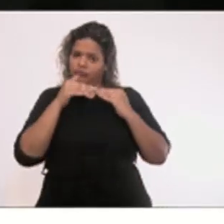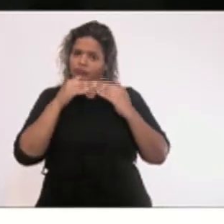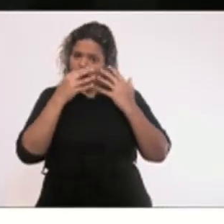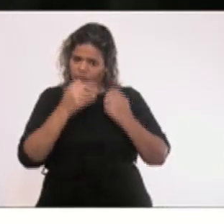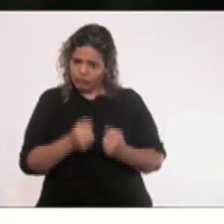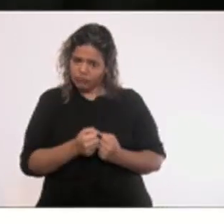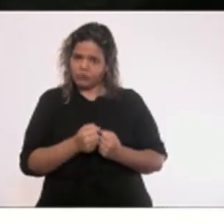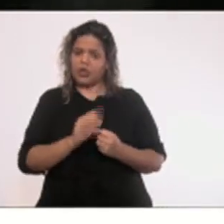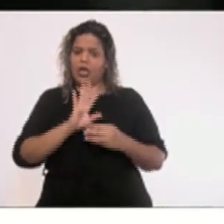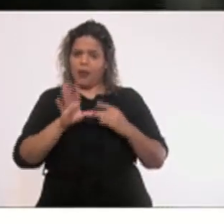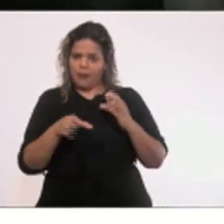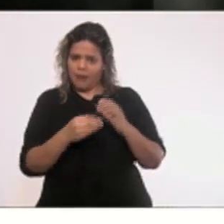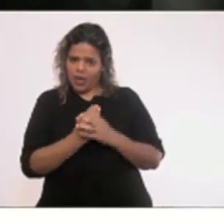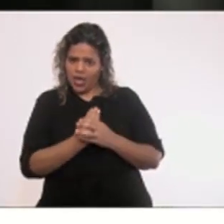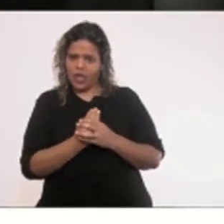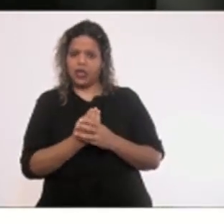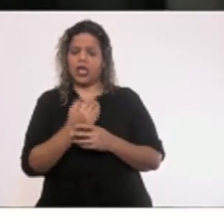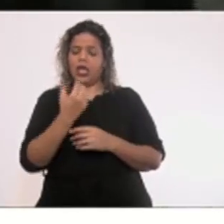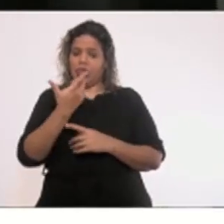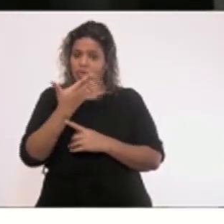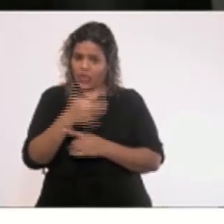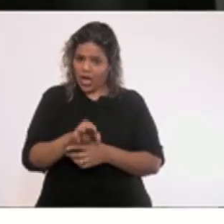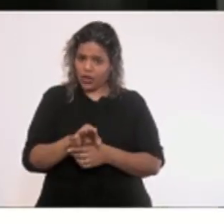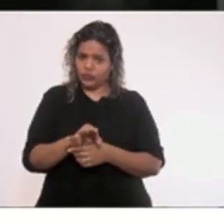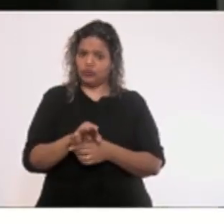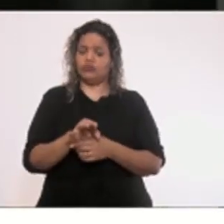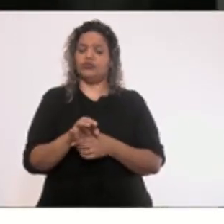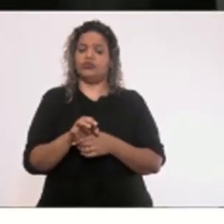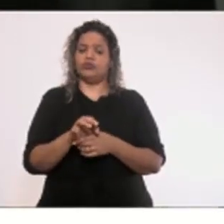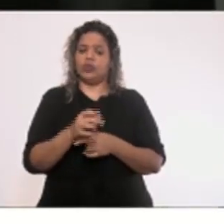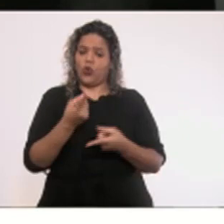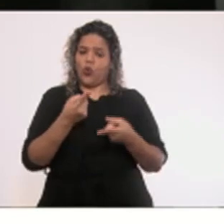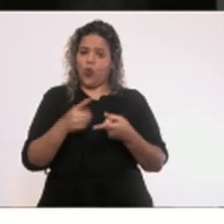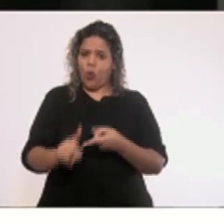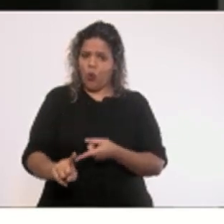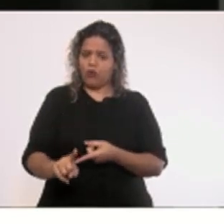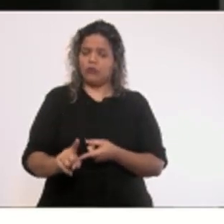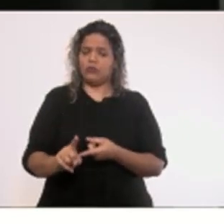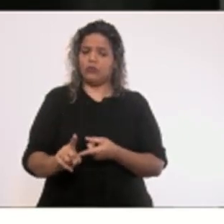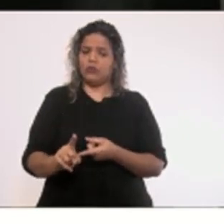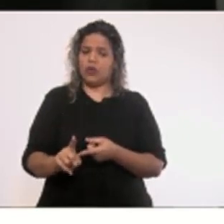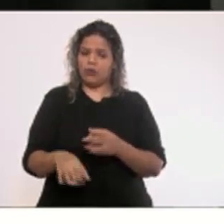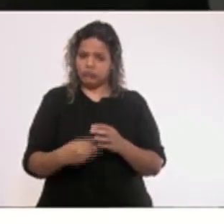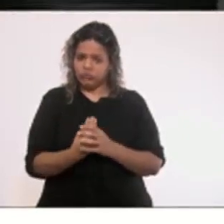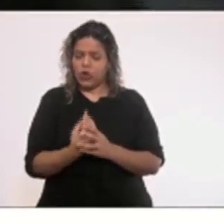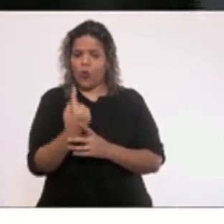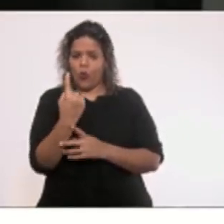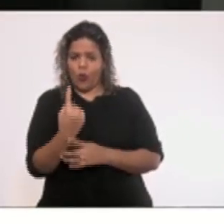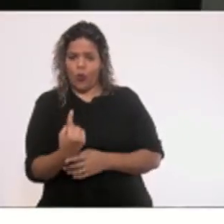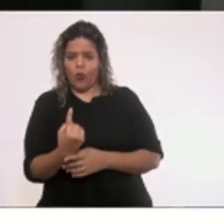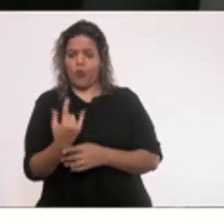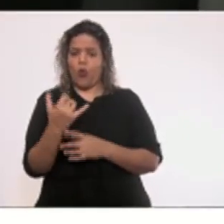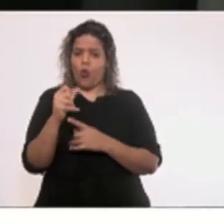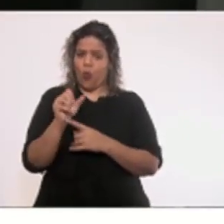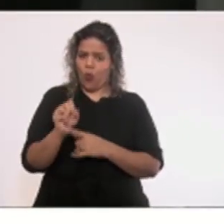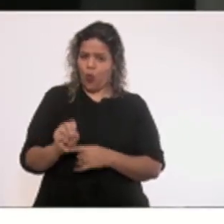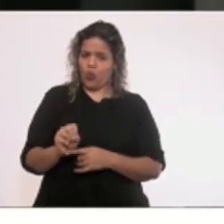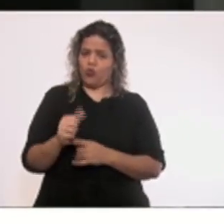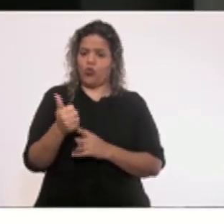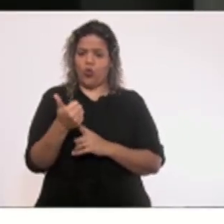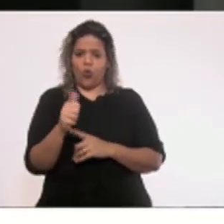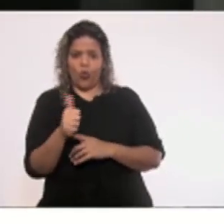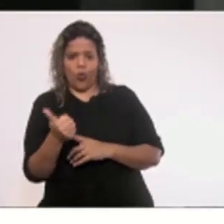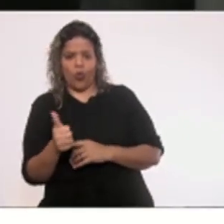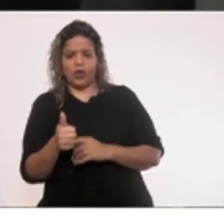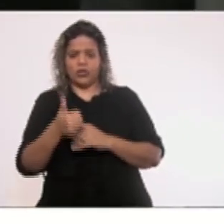com subemenda à emenda do número 10 e contrário às emendas 1, 8,